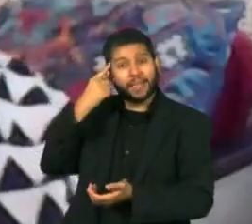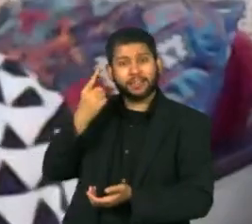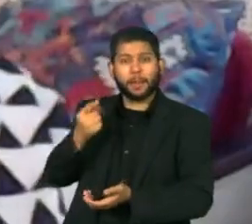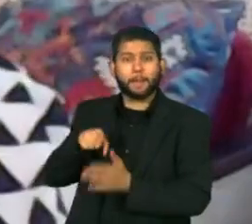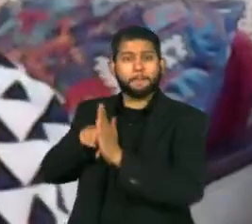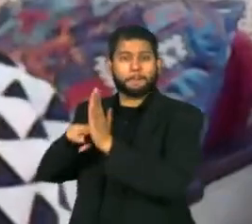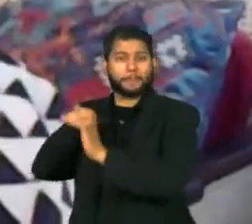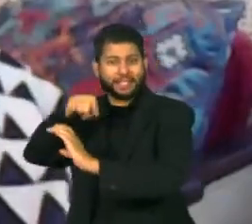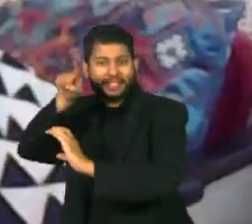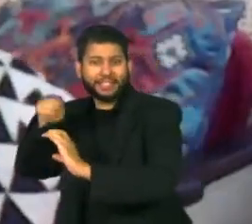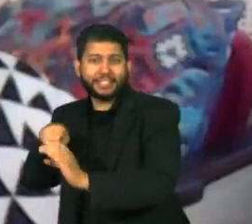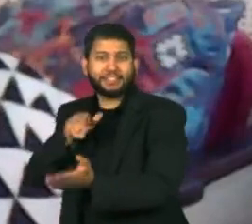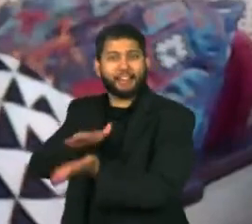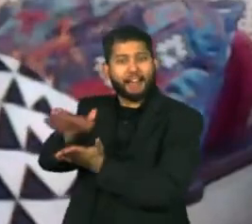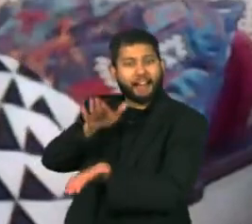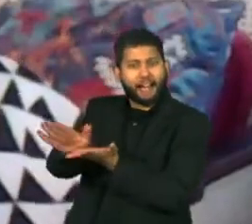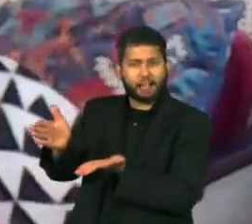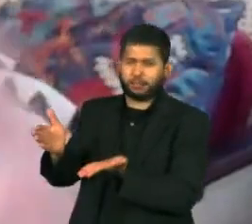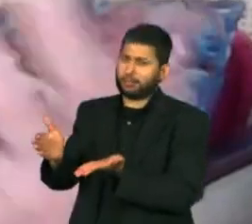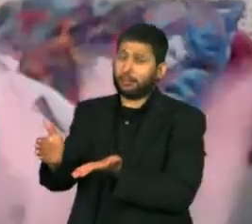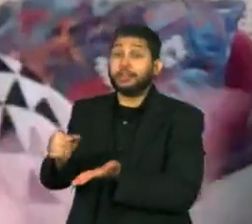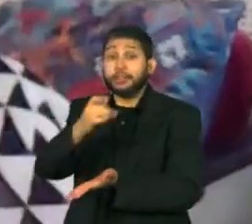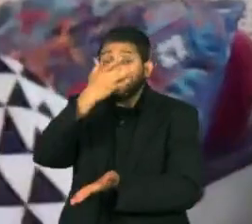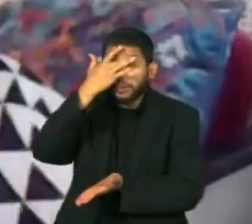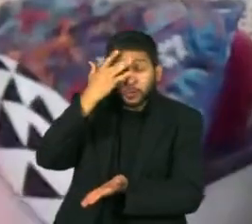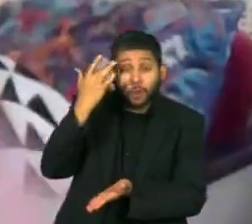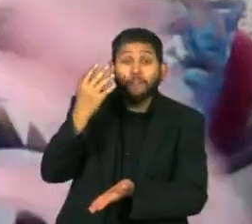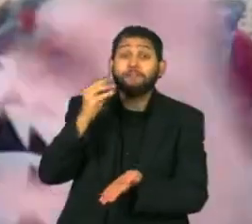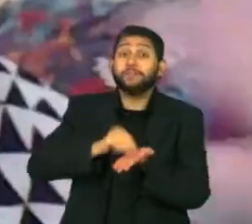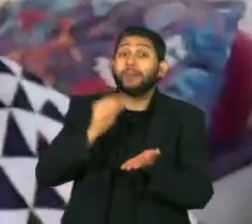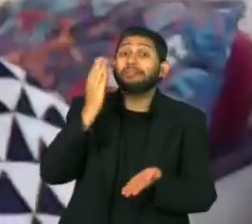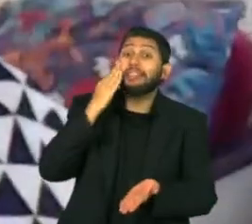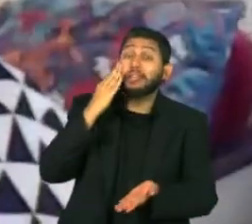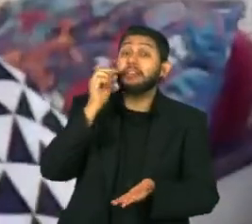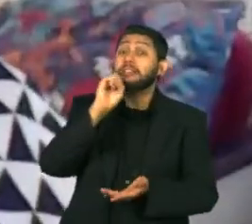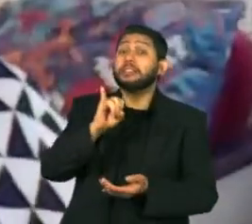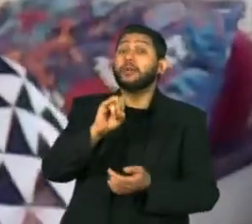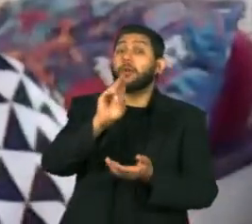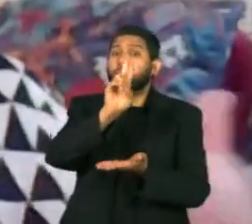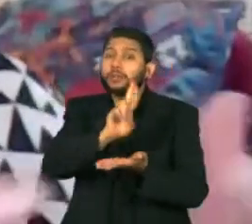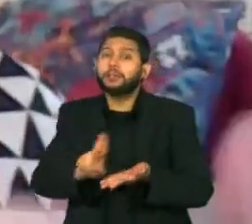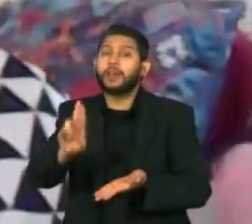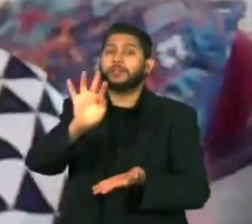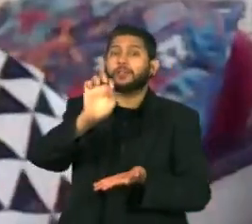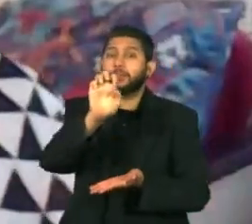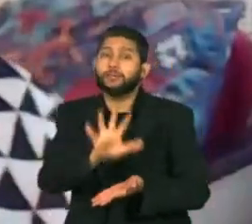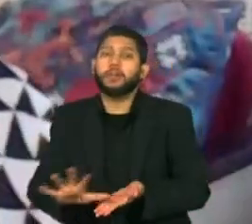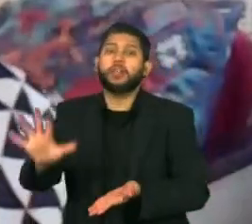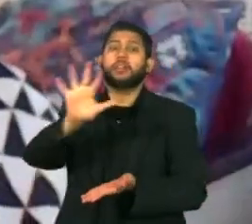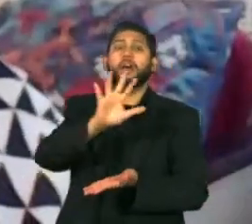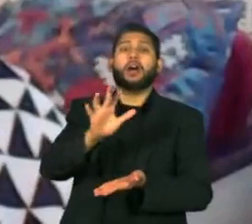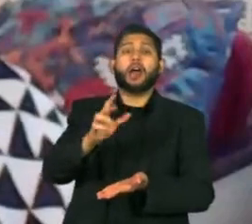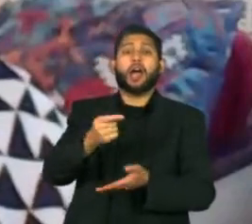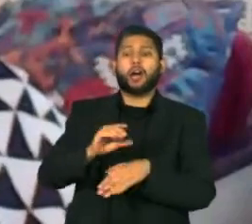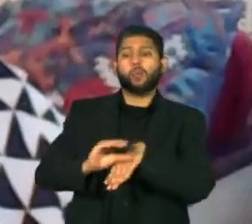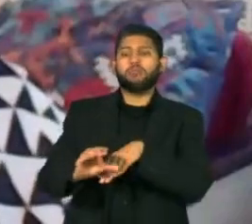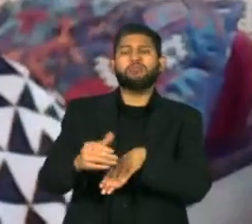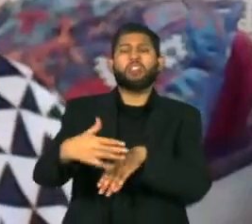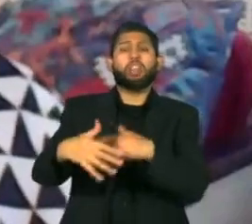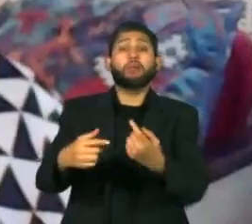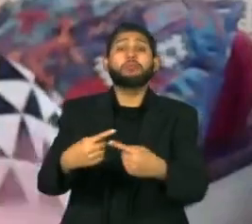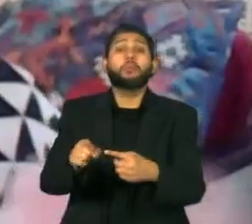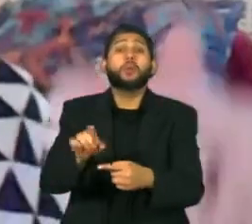em universidades federais, enquanto não se entender que o sucateamento, não só físico, como, de certa